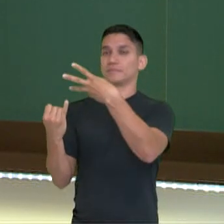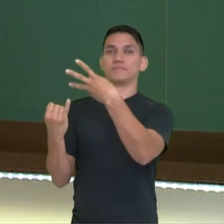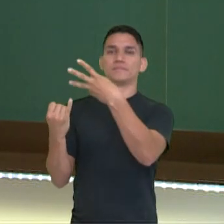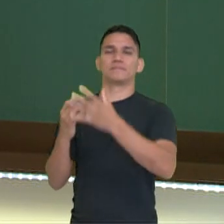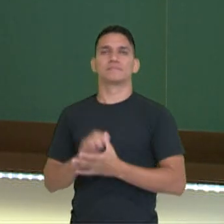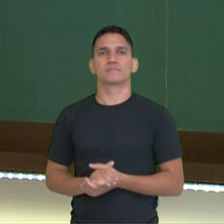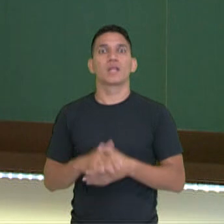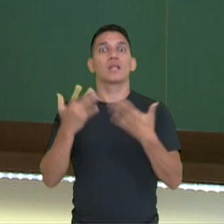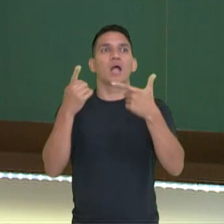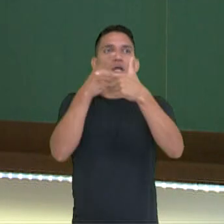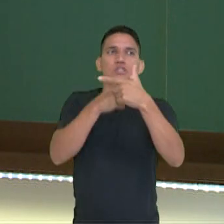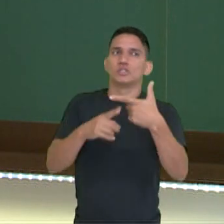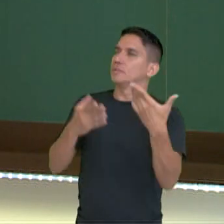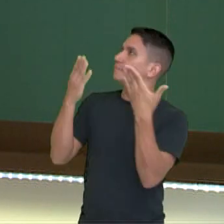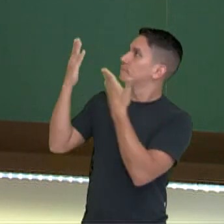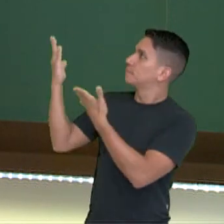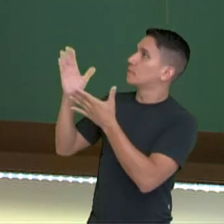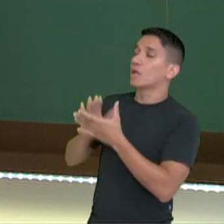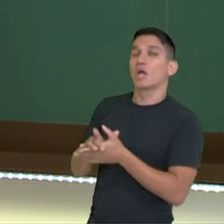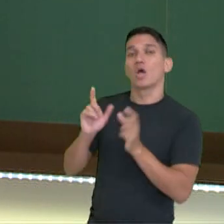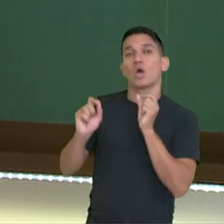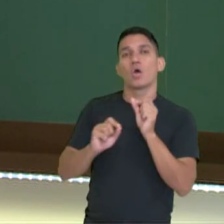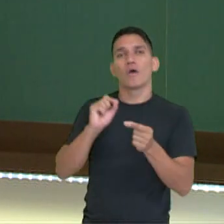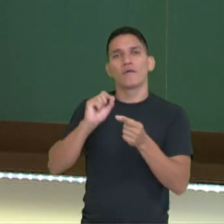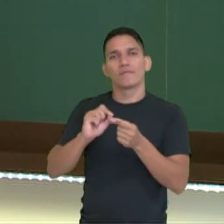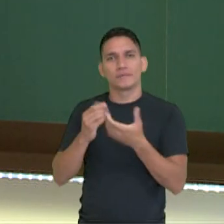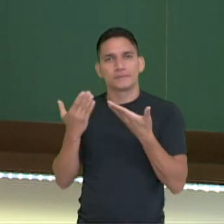esta divisão aqui, deu